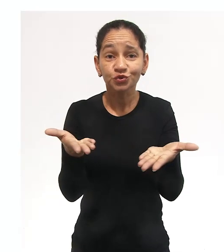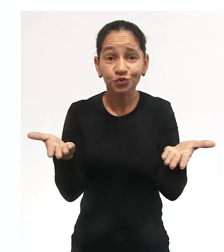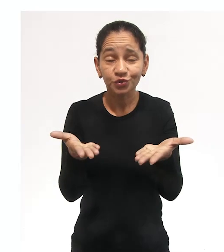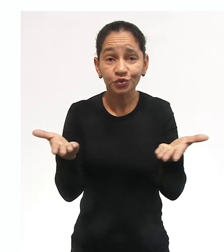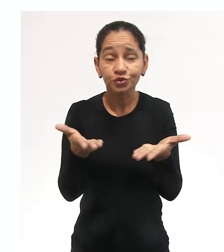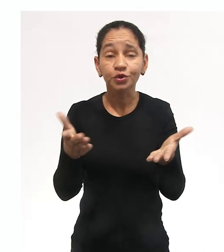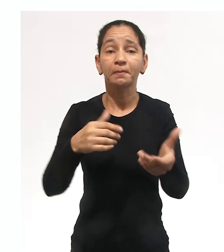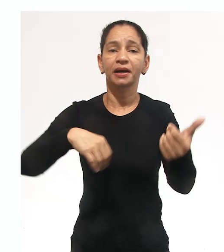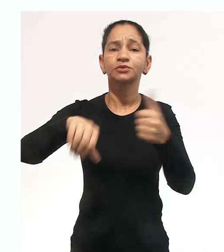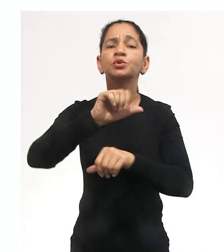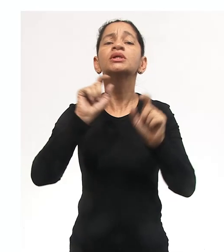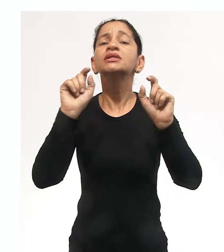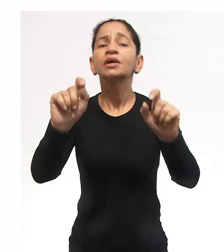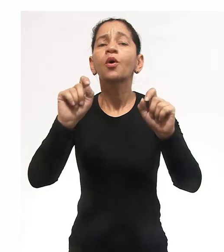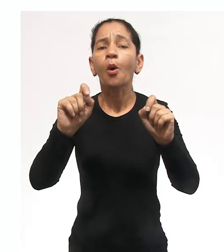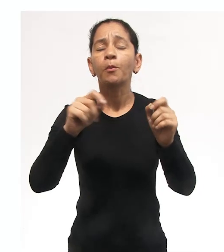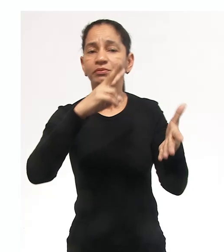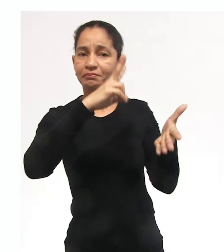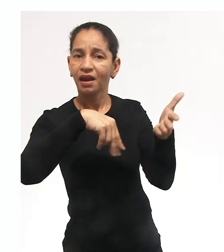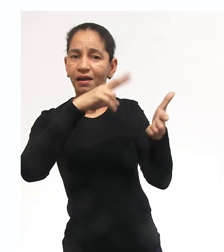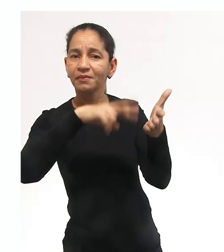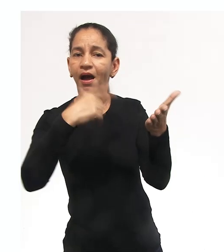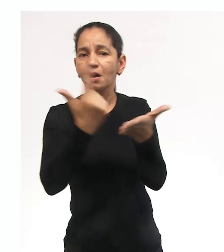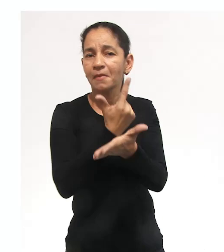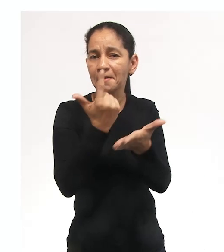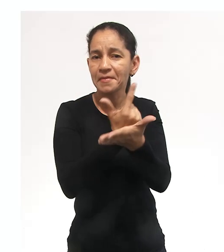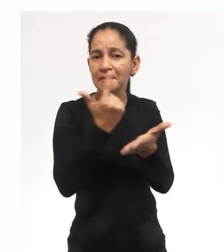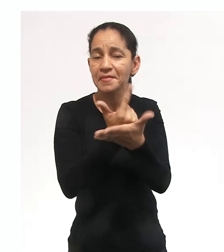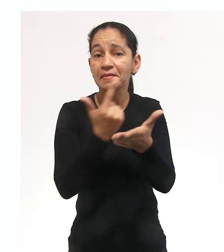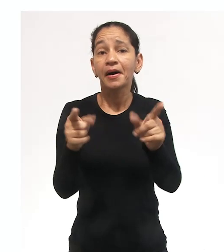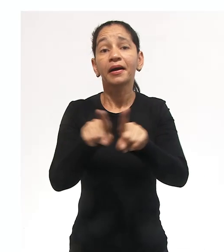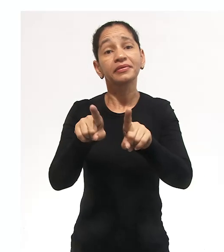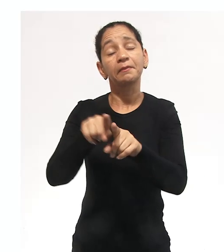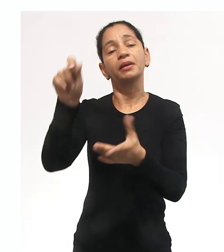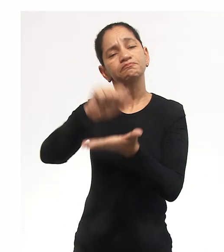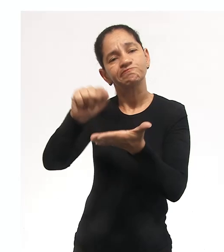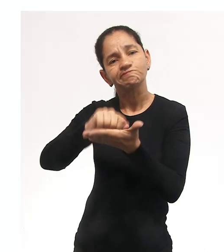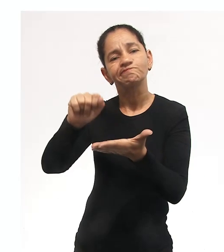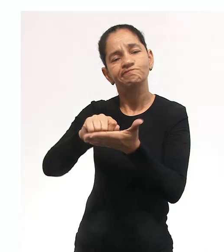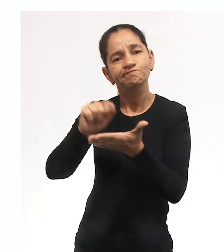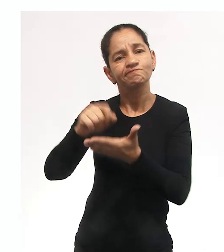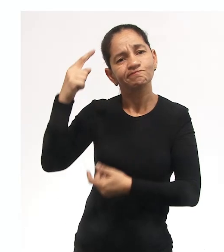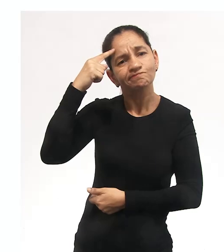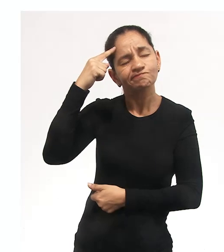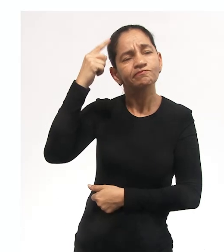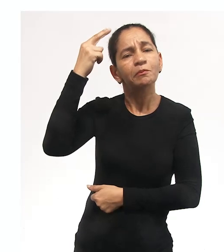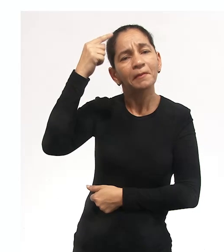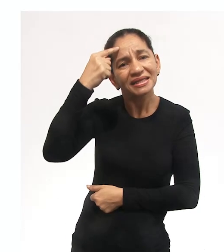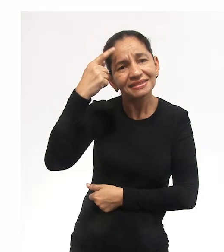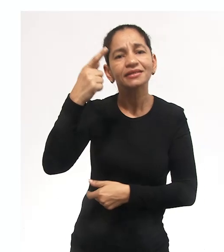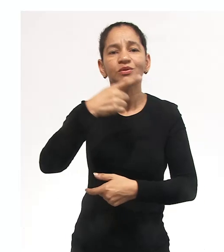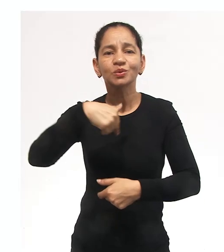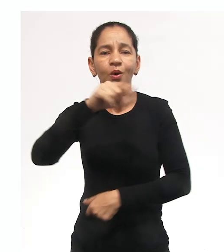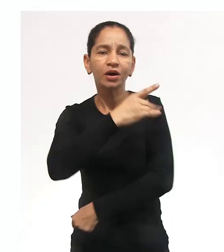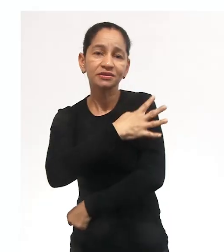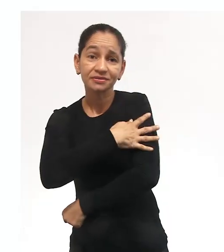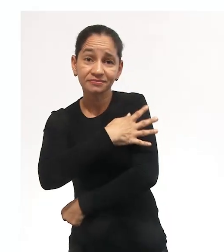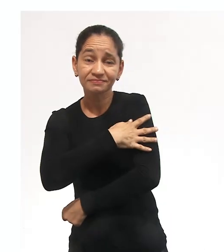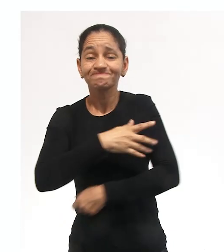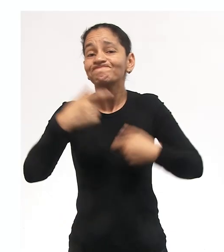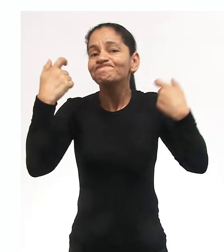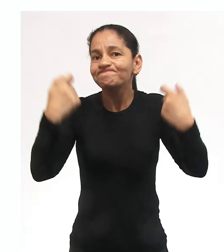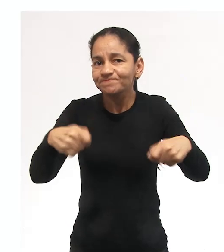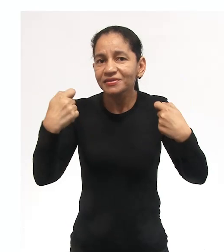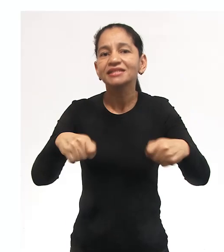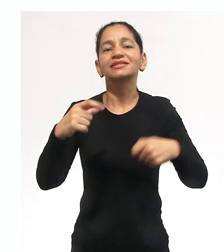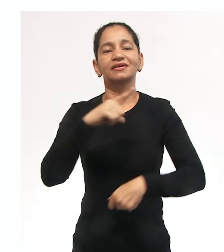por meio da leitura e da escrita. Então, nós, como professores de sala de aula, do ensino básico,